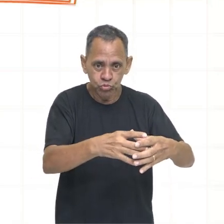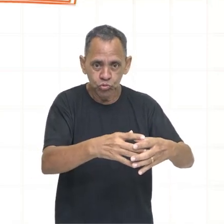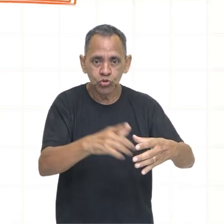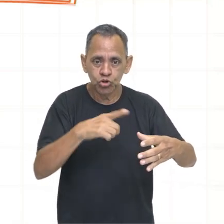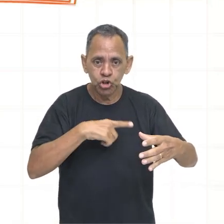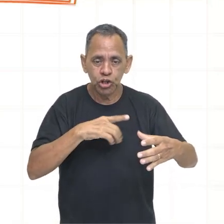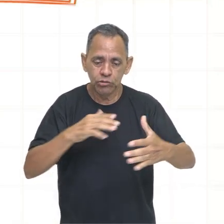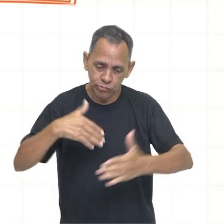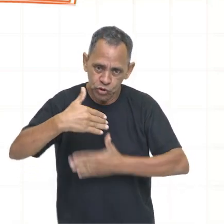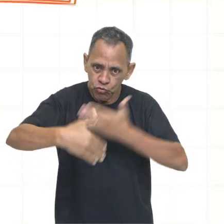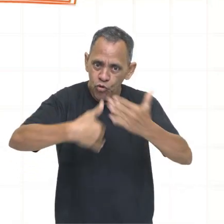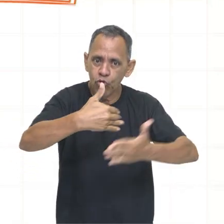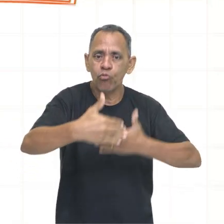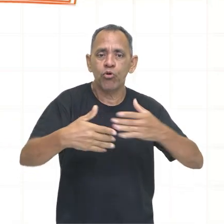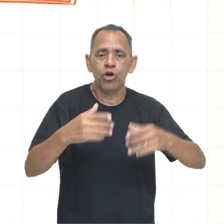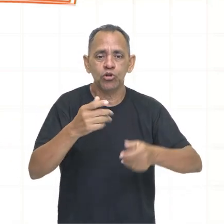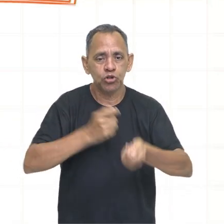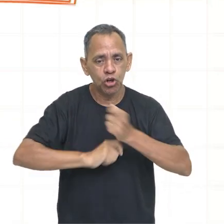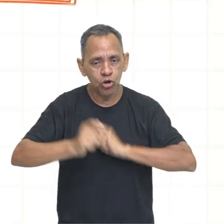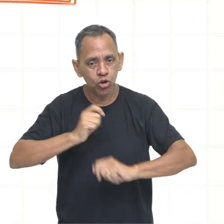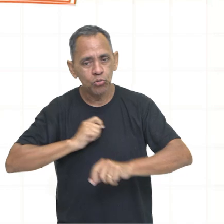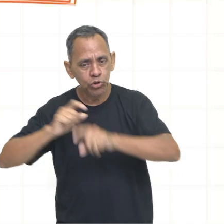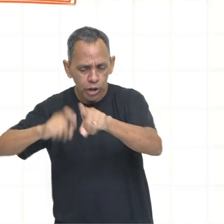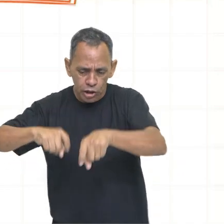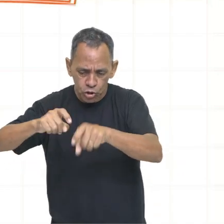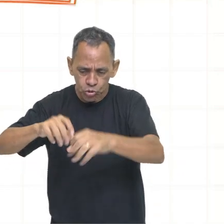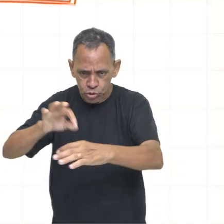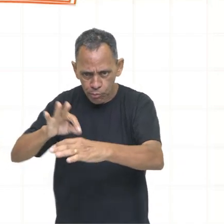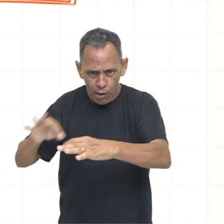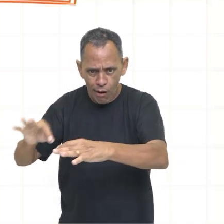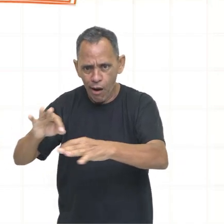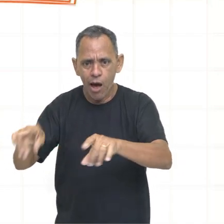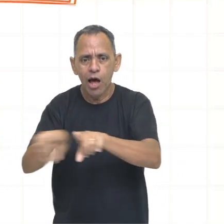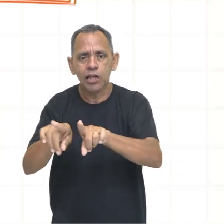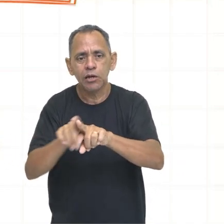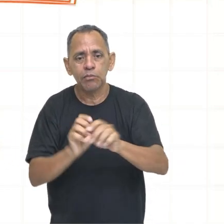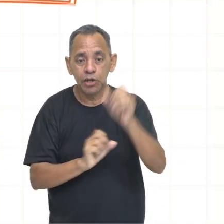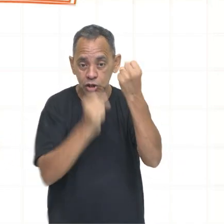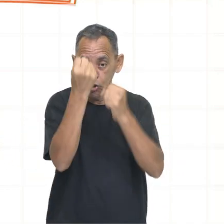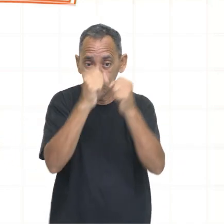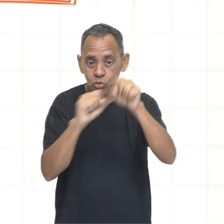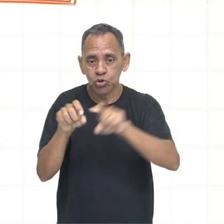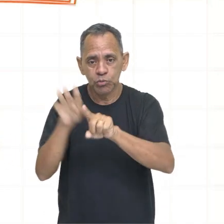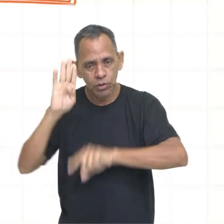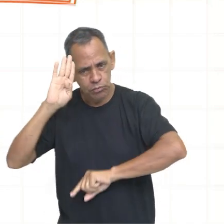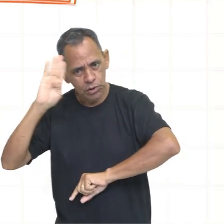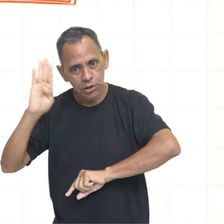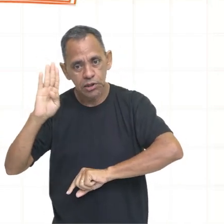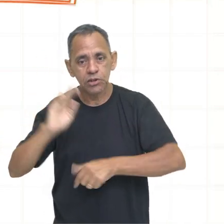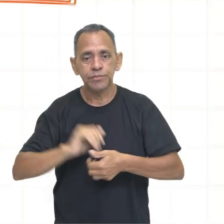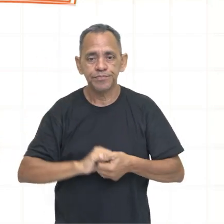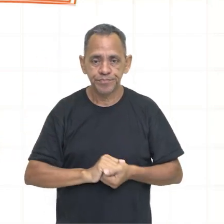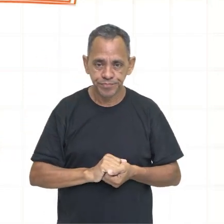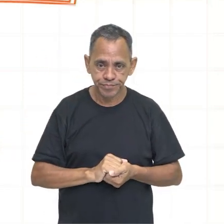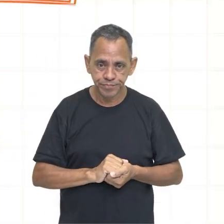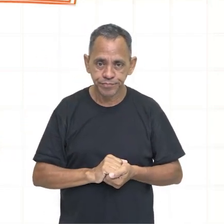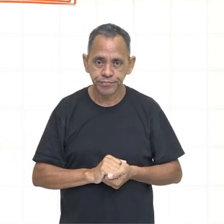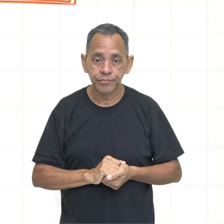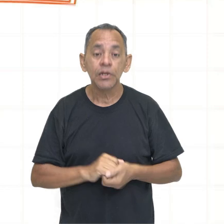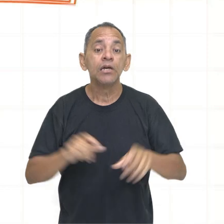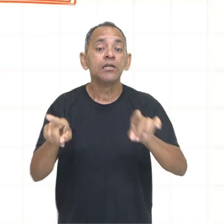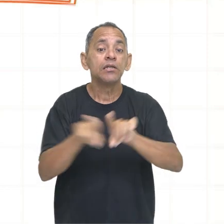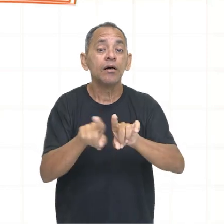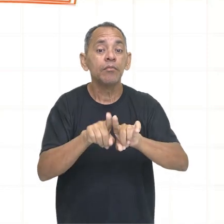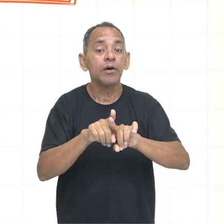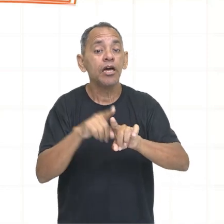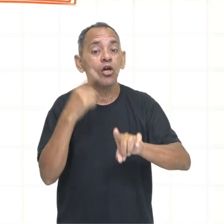da economia, né? Tanto na agricultura, quanto também na indústria e também na área militar. E ainda vamos observar